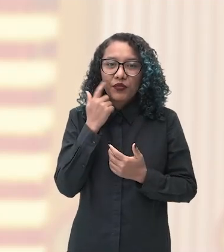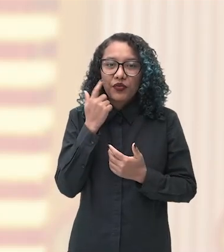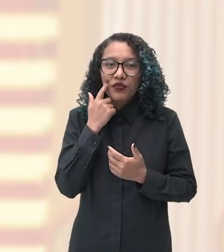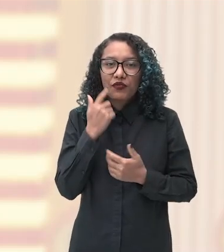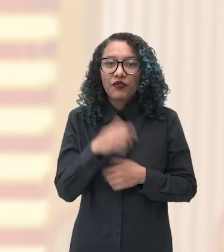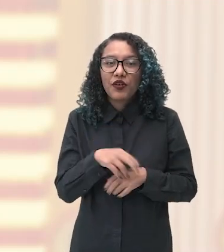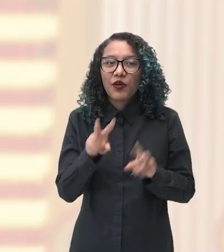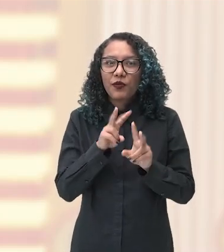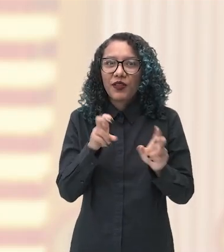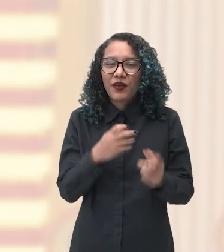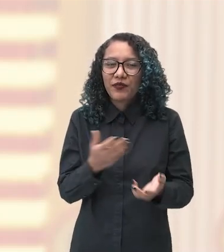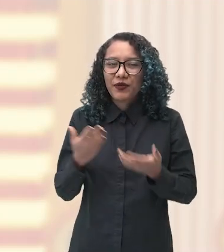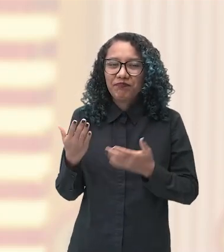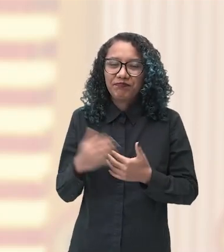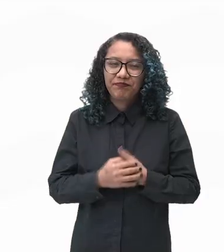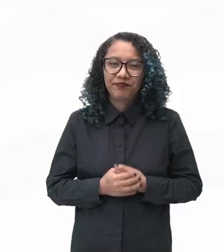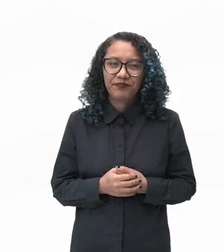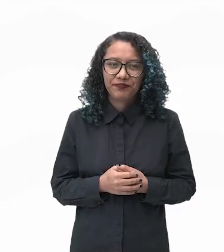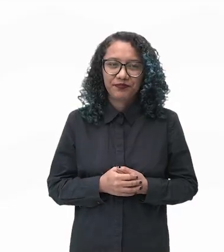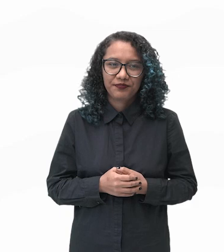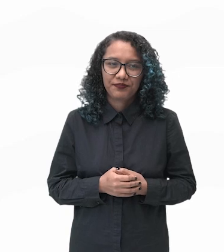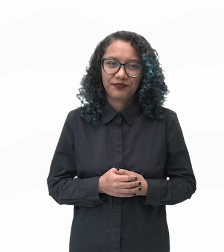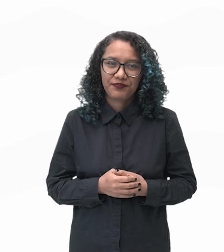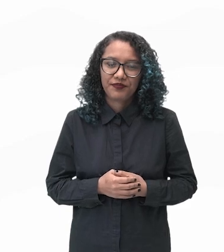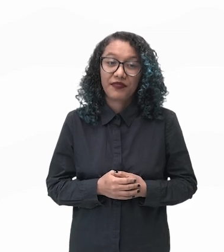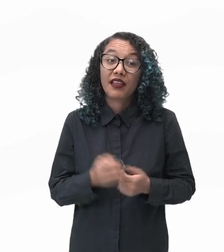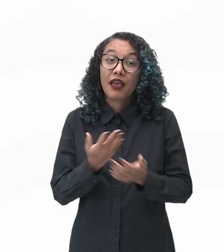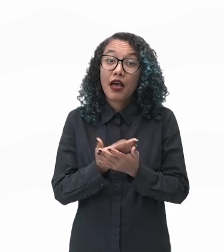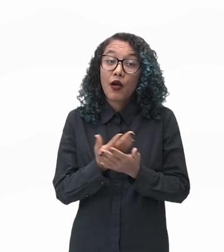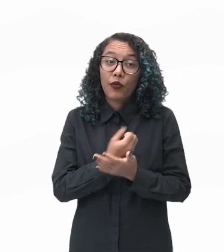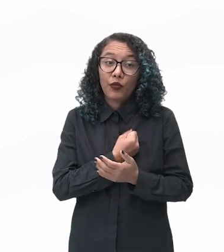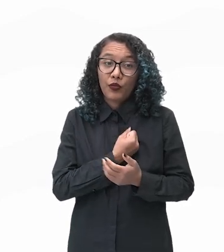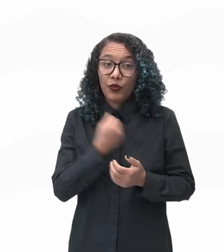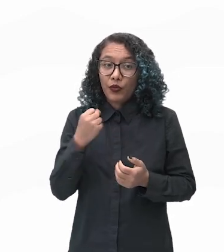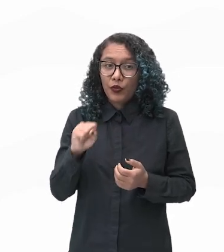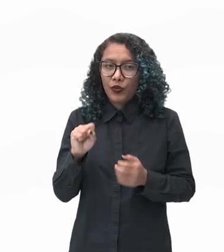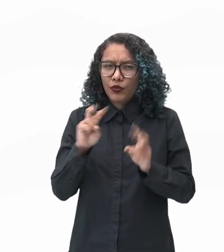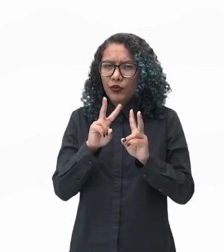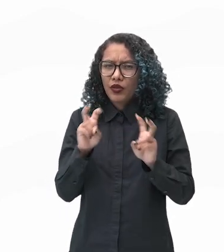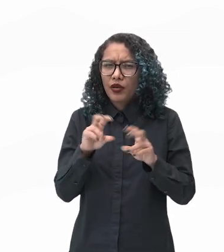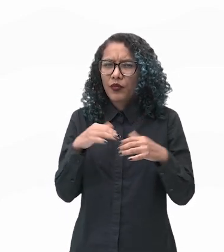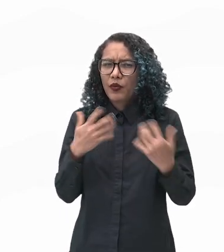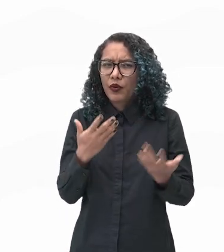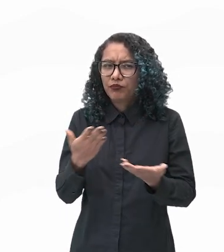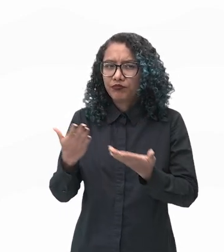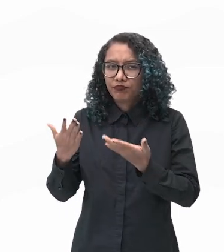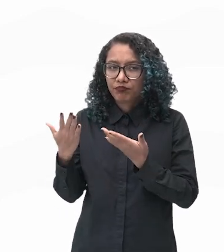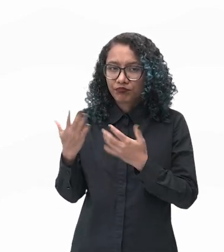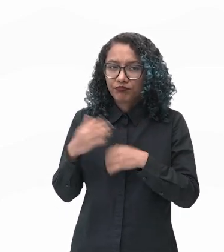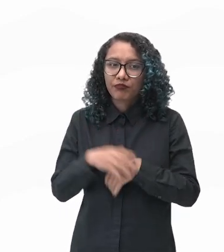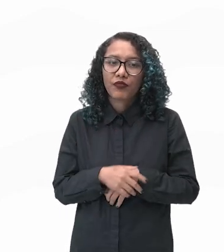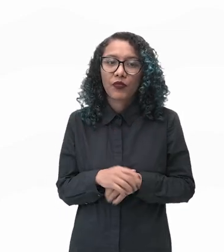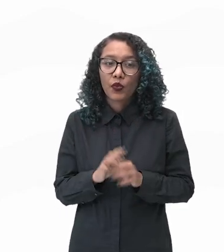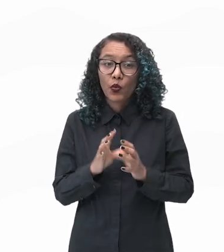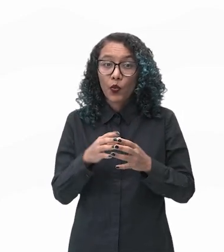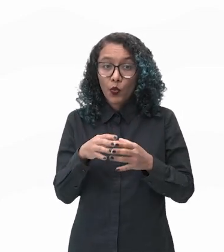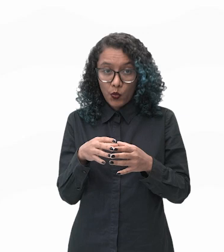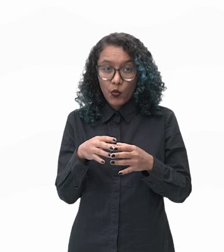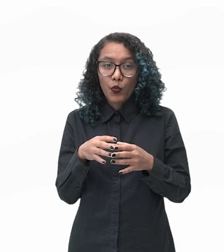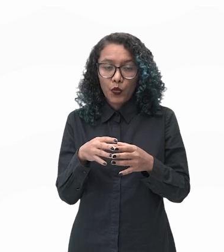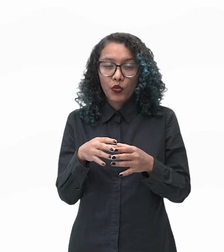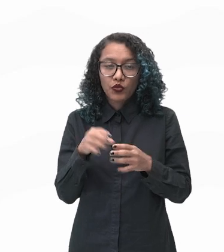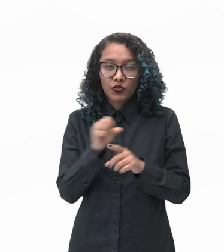qual o objeto de conhecimento da nossa aula. Esta é a aula de número 8 e ela tem como objeto de conhecimento movimentos